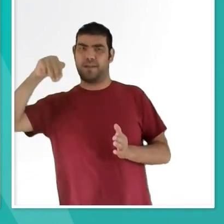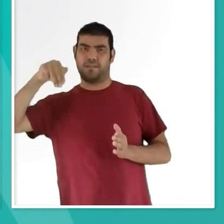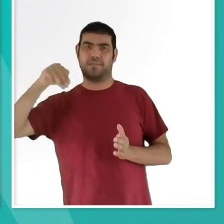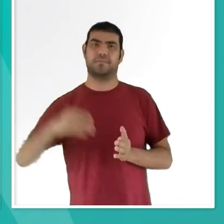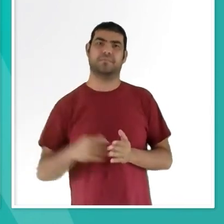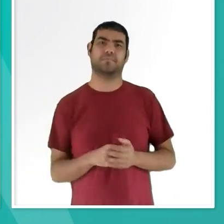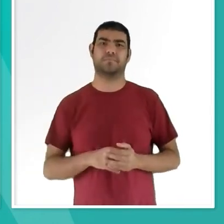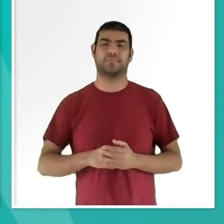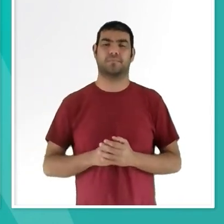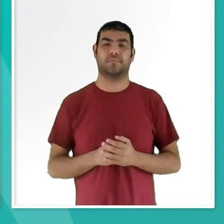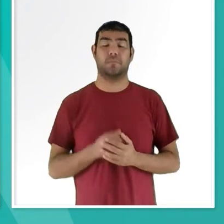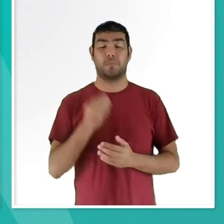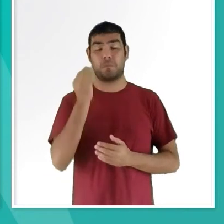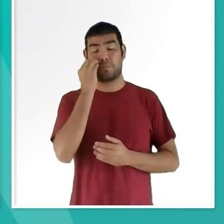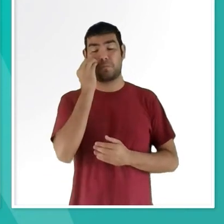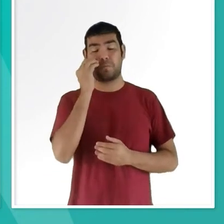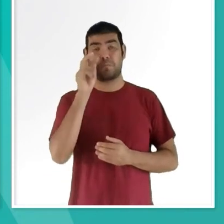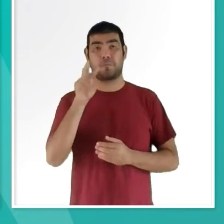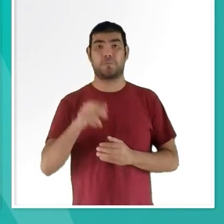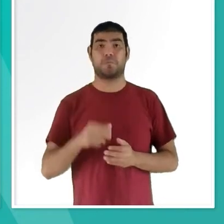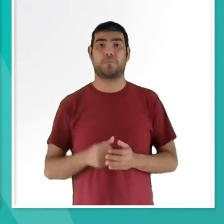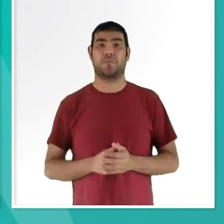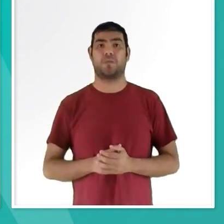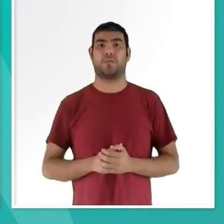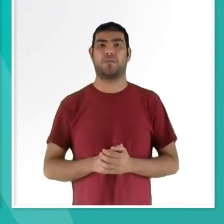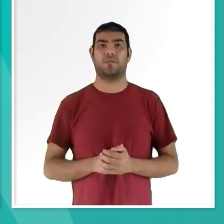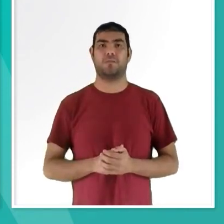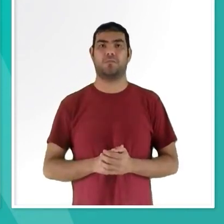aqui, ó. Deixa eu aumentar um pouquinho.